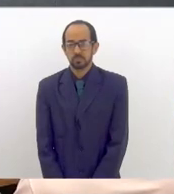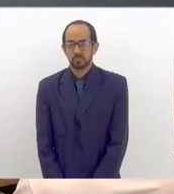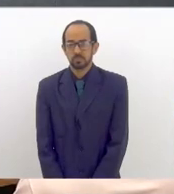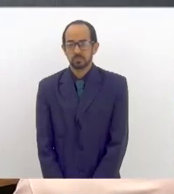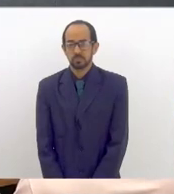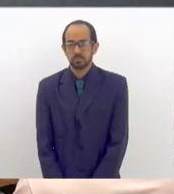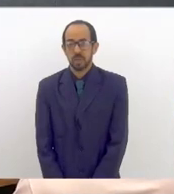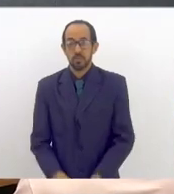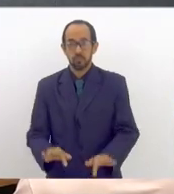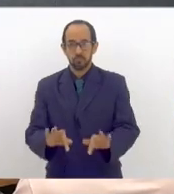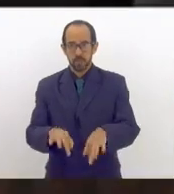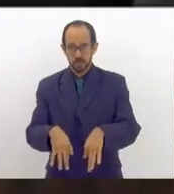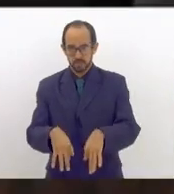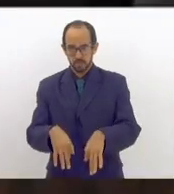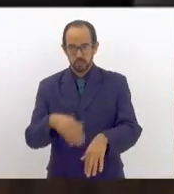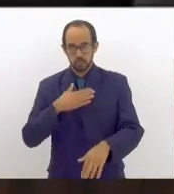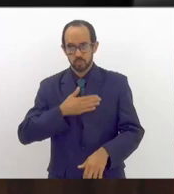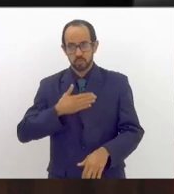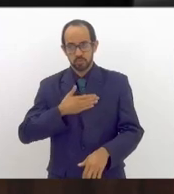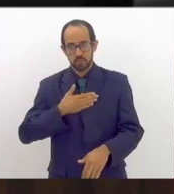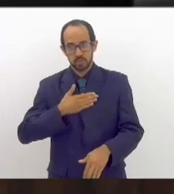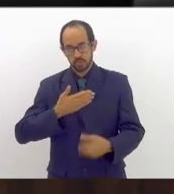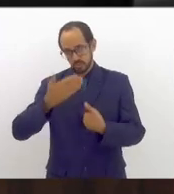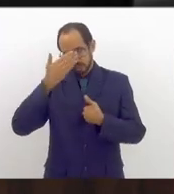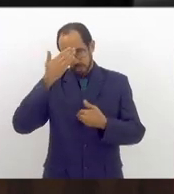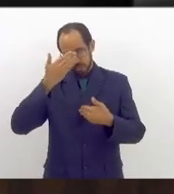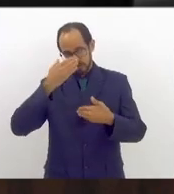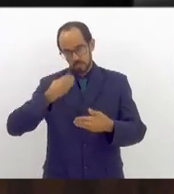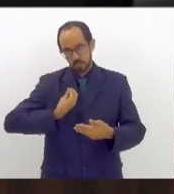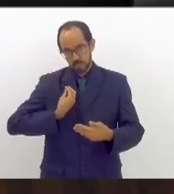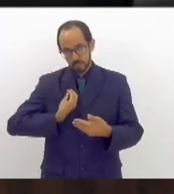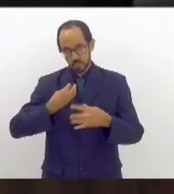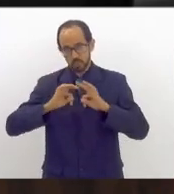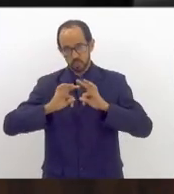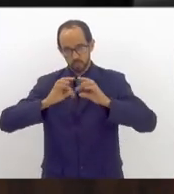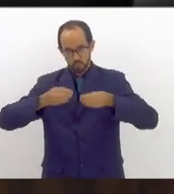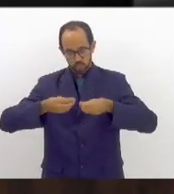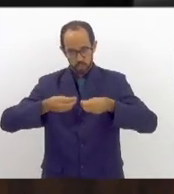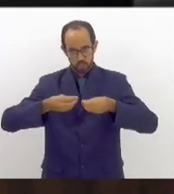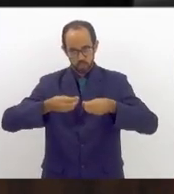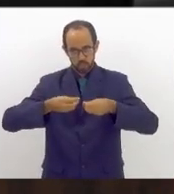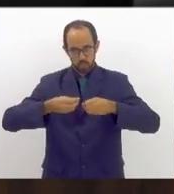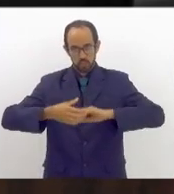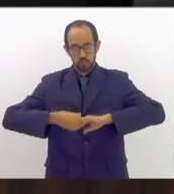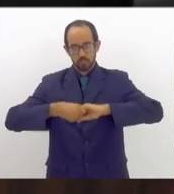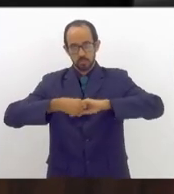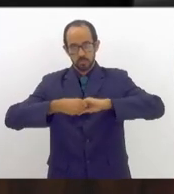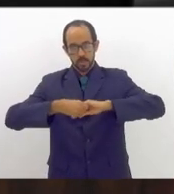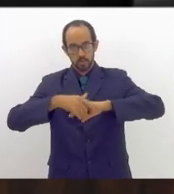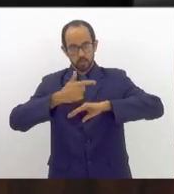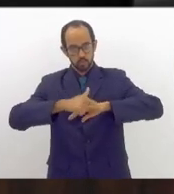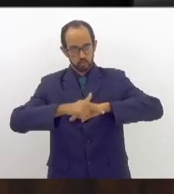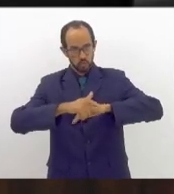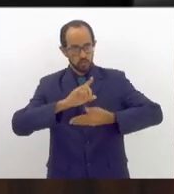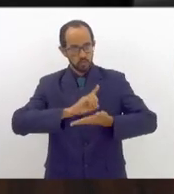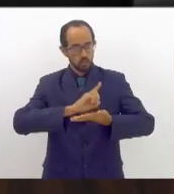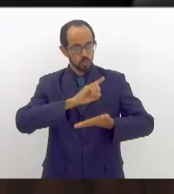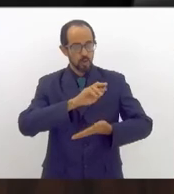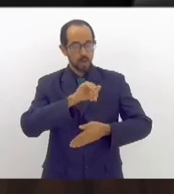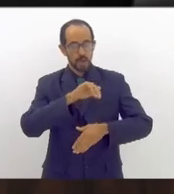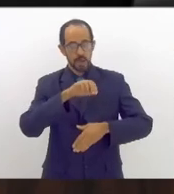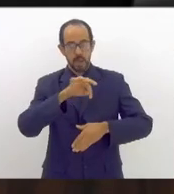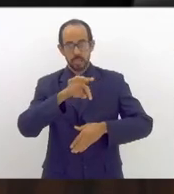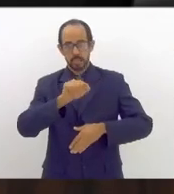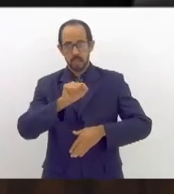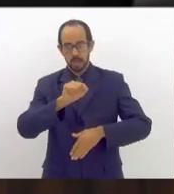finalizando gostaria de agradecer mais uma vez a presença de todas e todos saudar mais uma vez a Dra Renata Dr